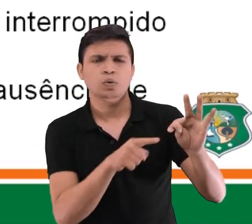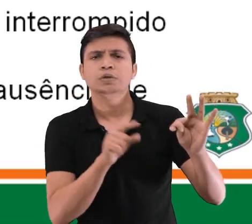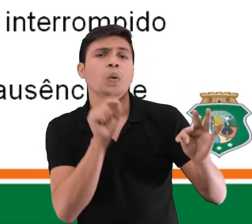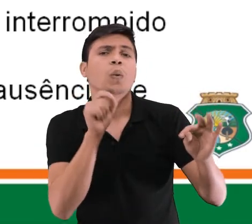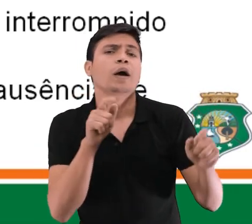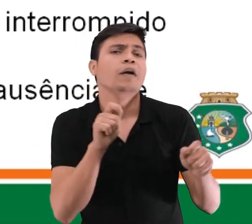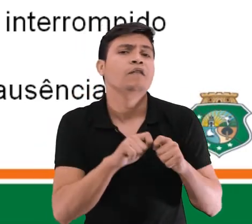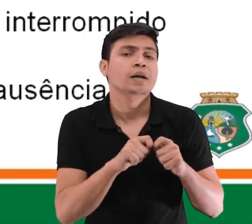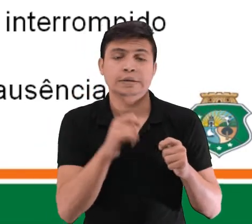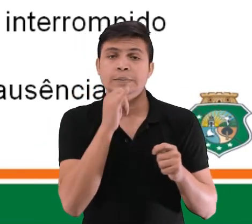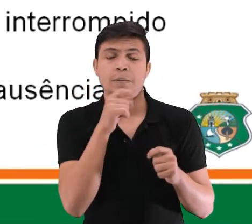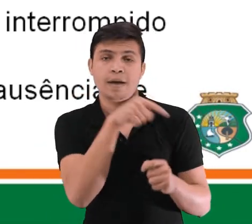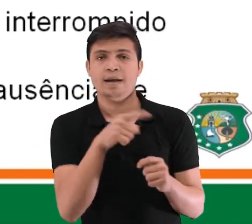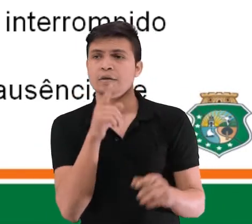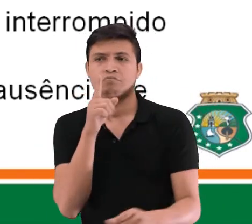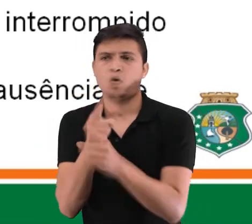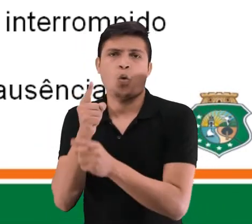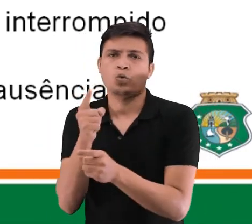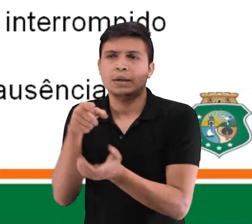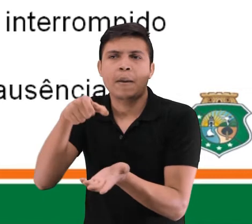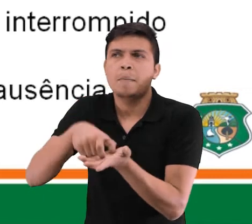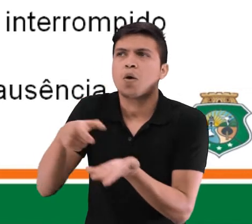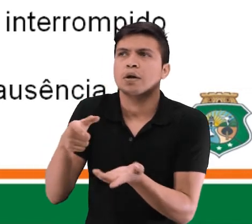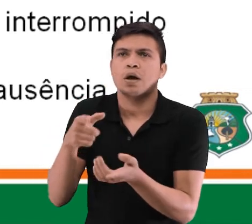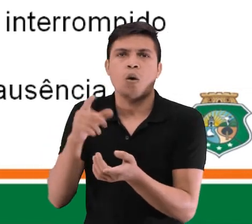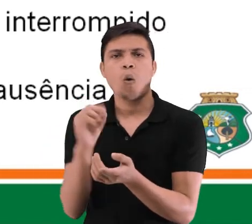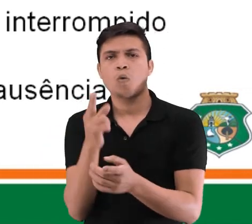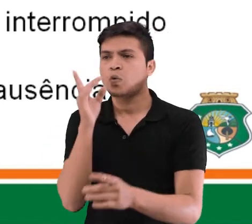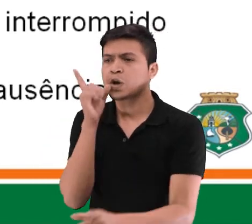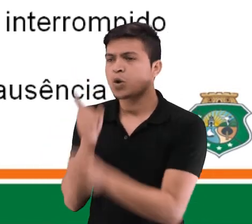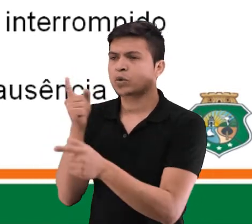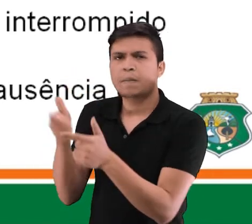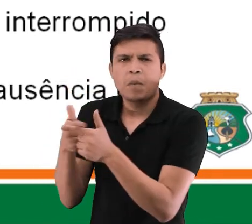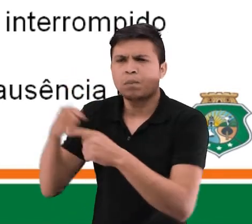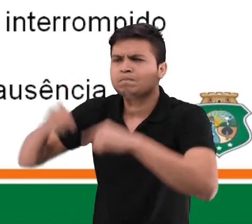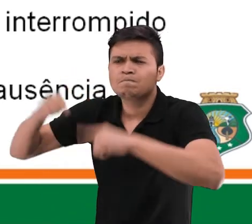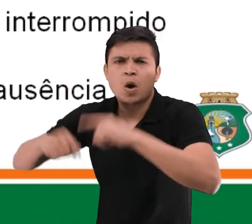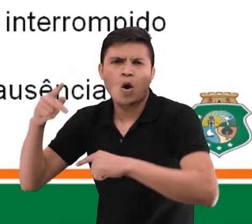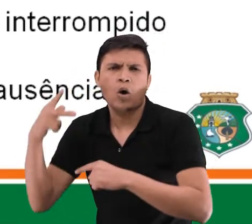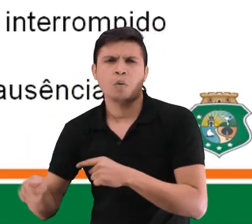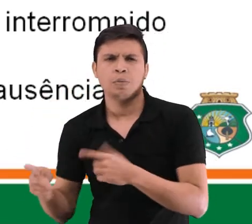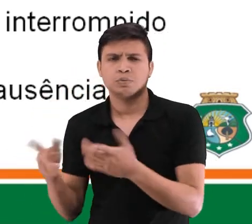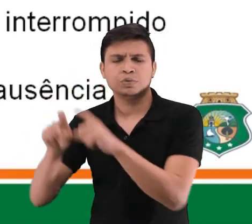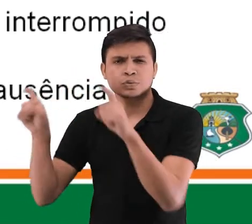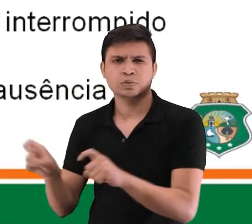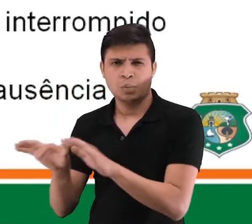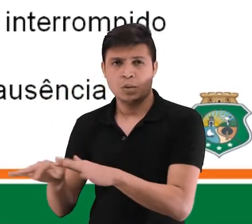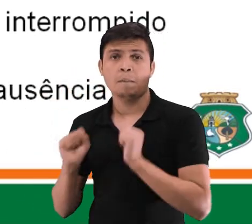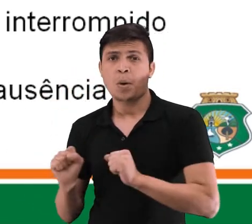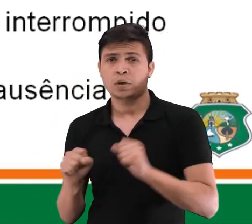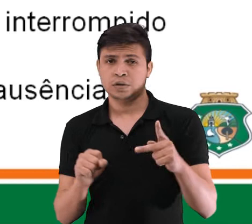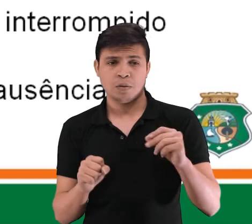detecte a memória ou ele veja alguma falha em algumas peças principais, ele pode emitir sinais